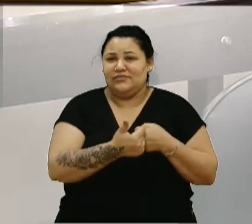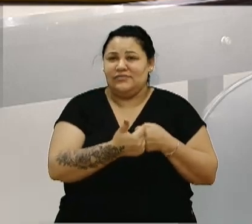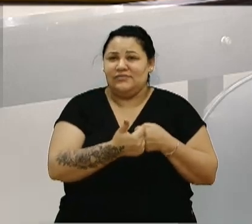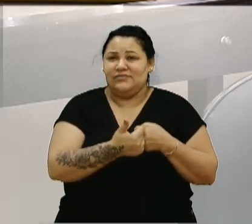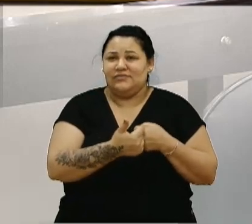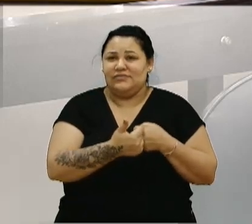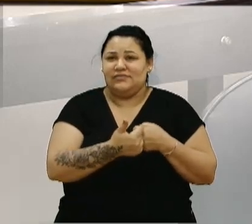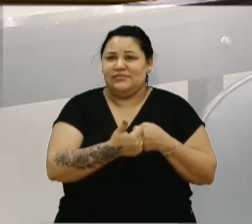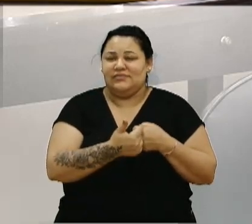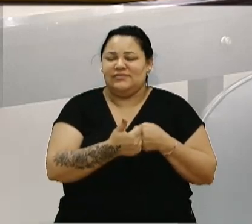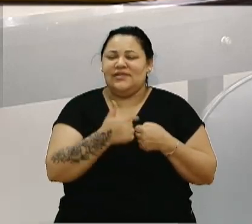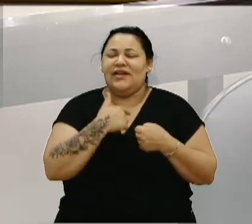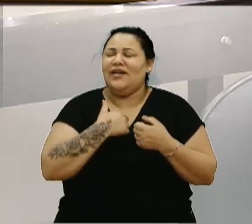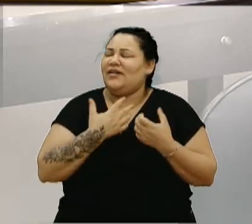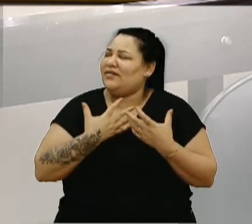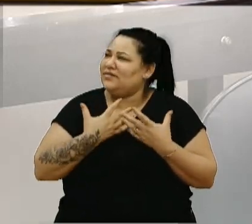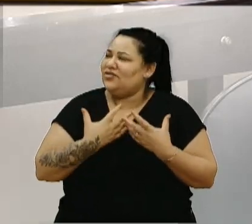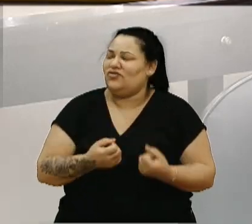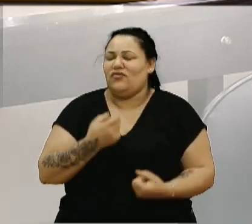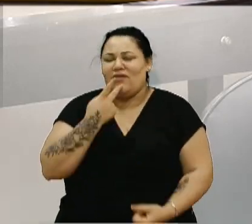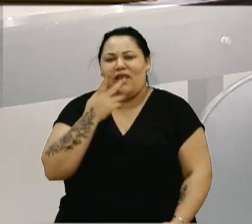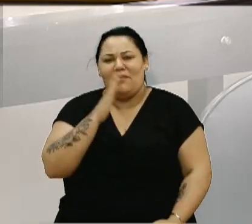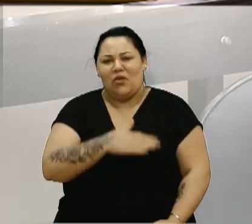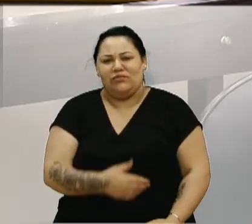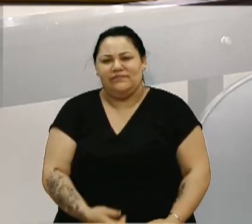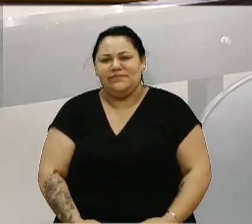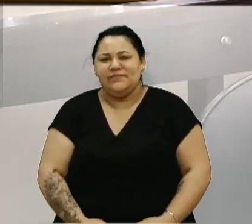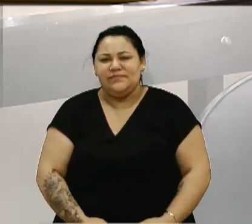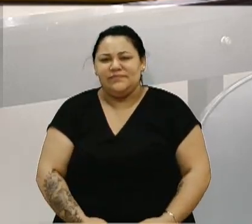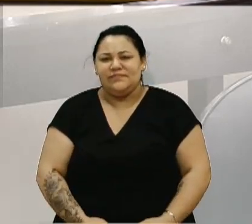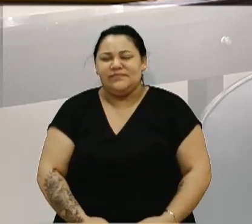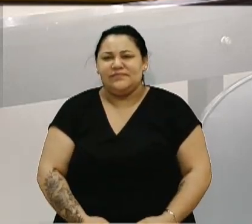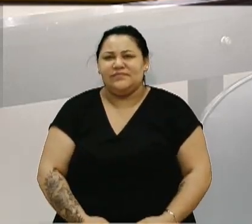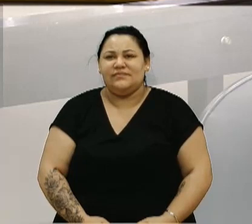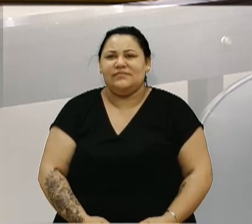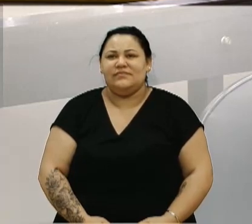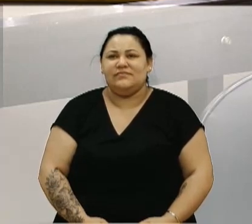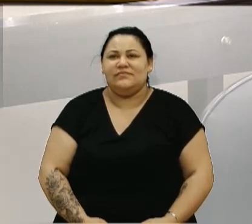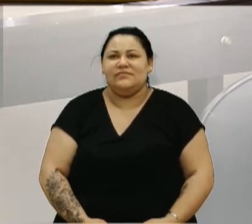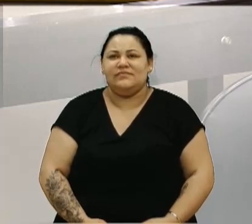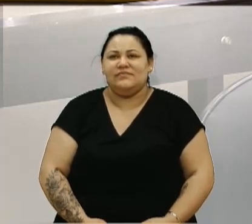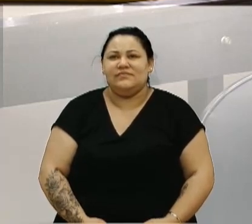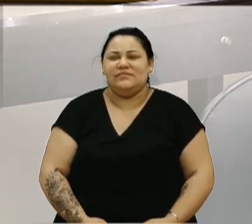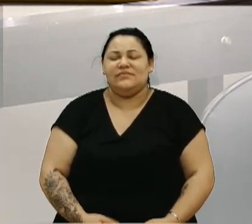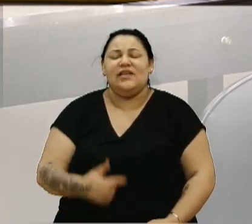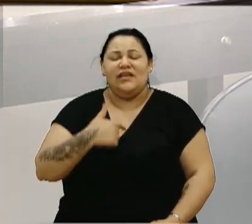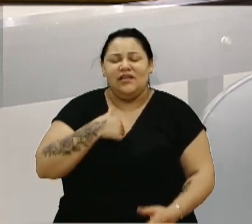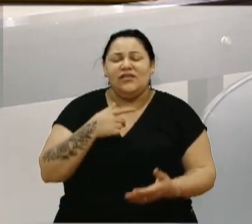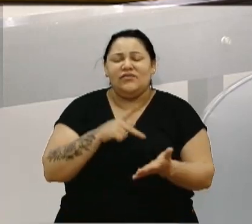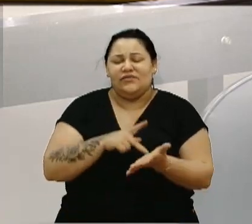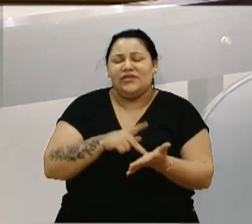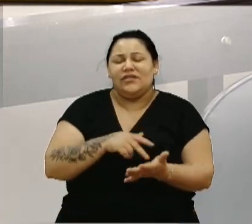seria muito desgastante. Eu, hoje, fiquei muito triste.